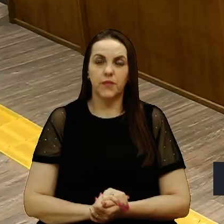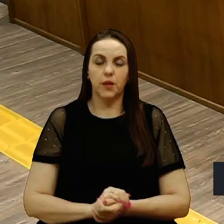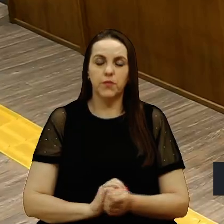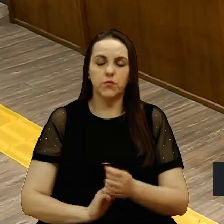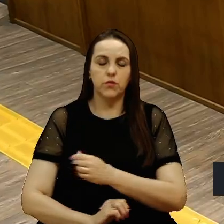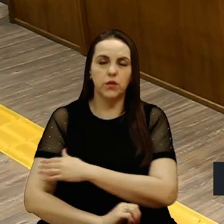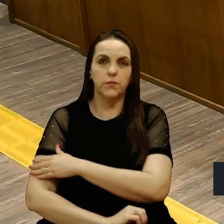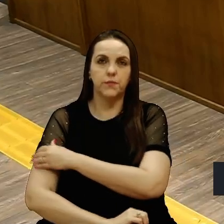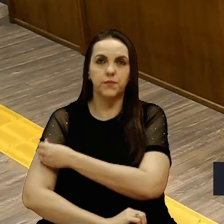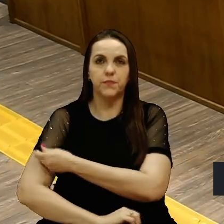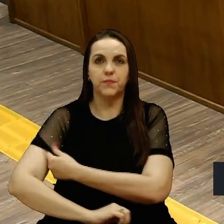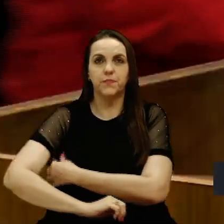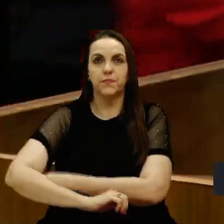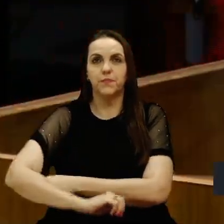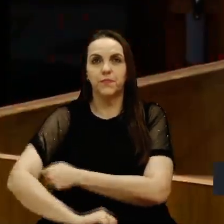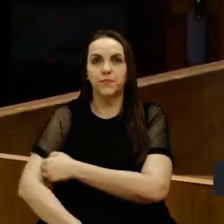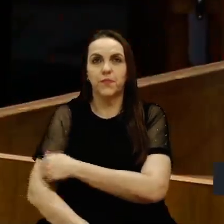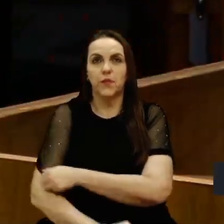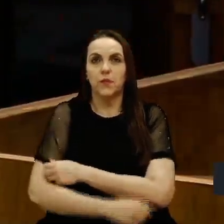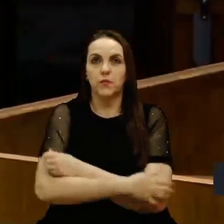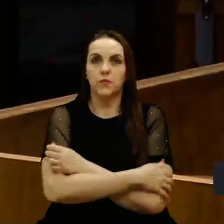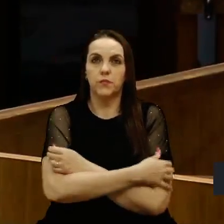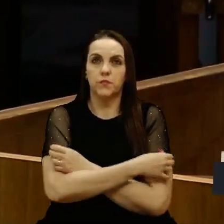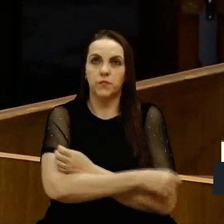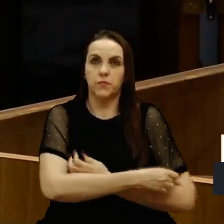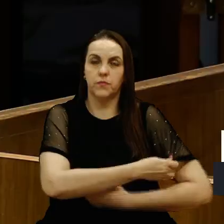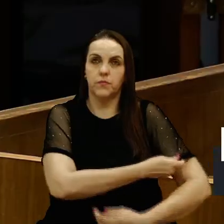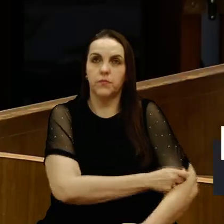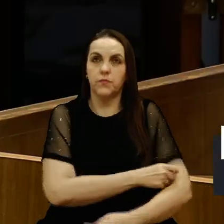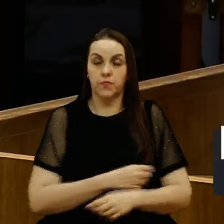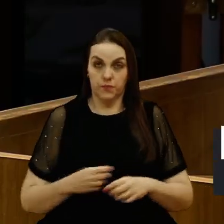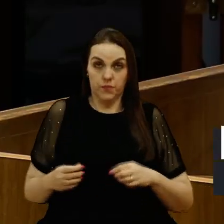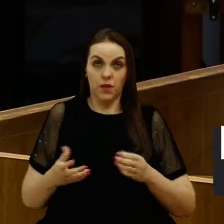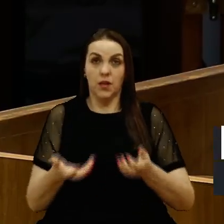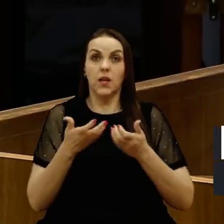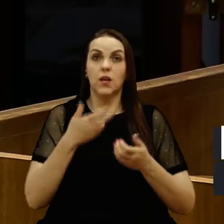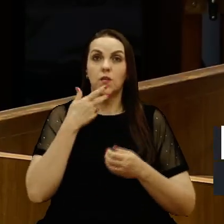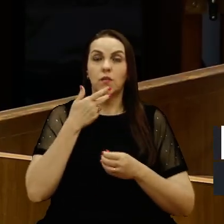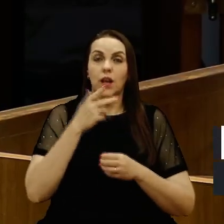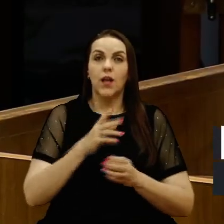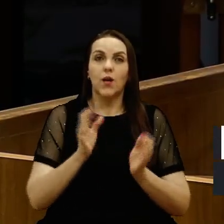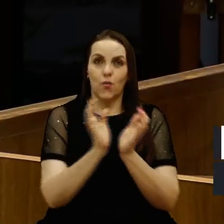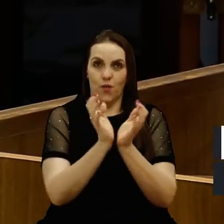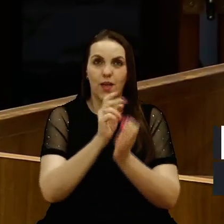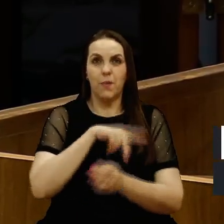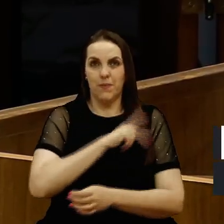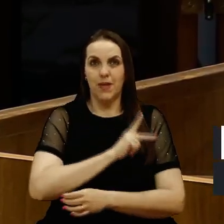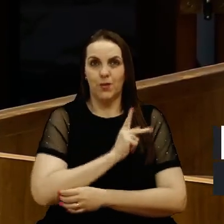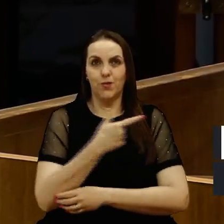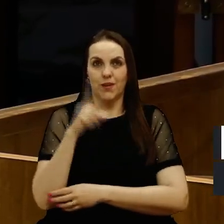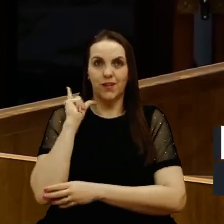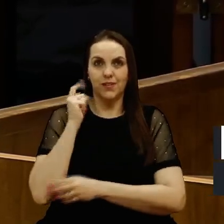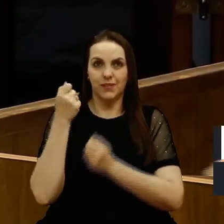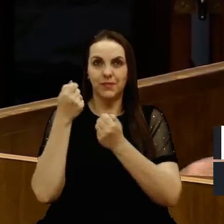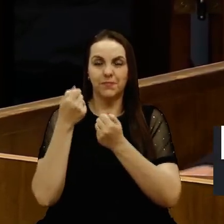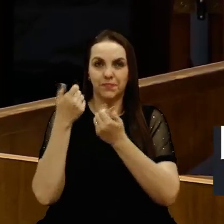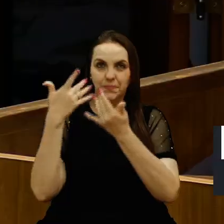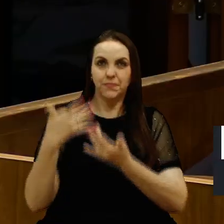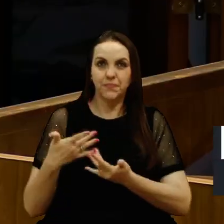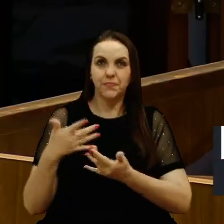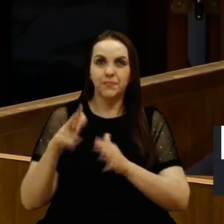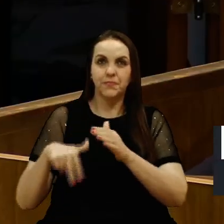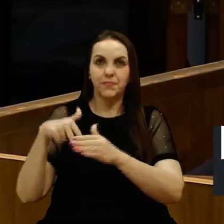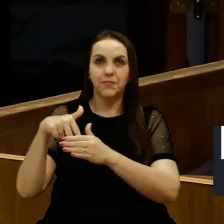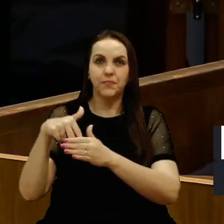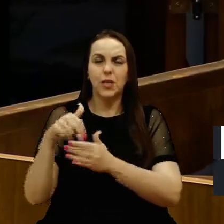Senhor presidente, antes quero dizer ao nobre colega Pedro Rodrigues, que esteve aqui, que ele não